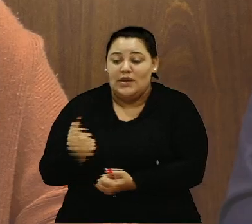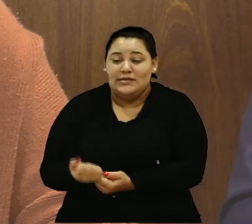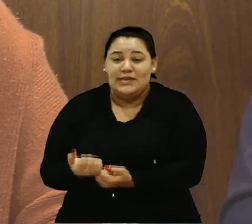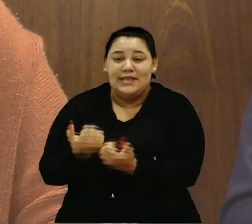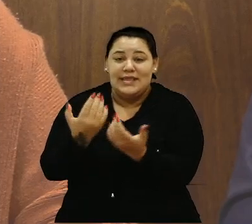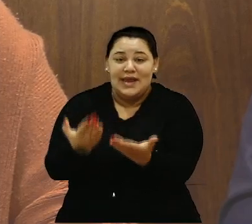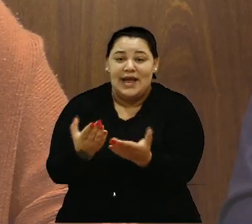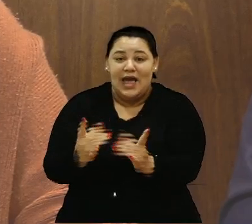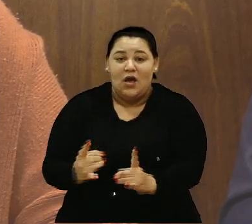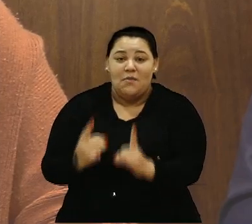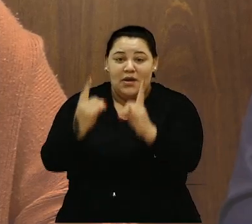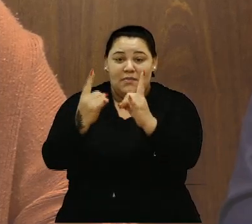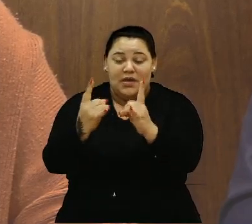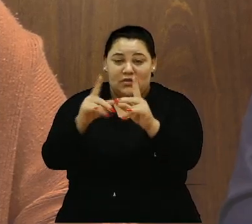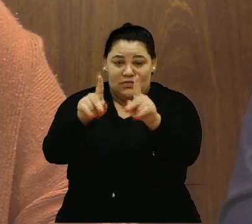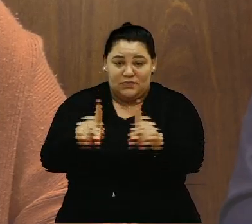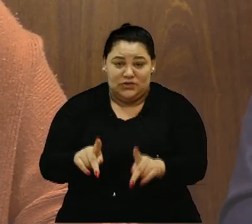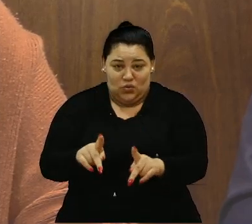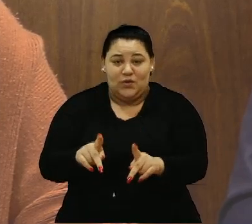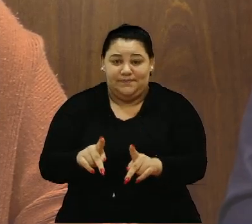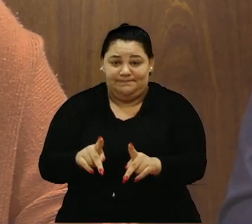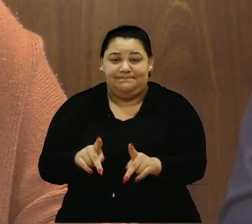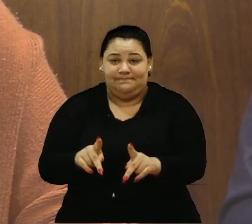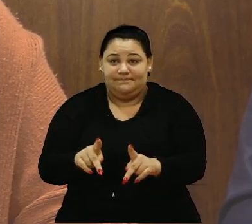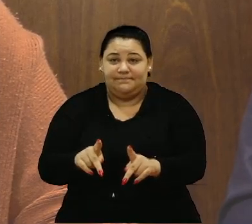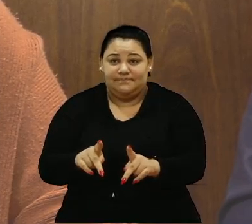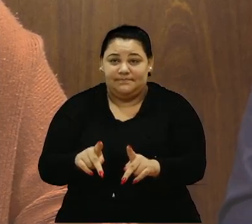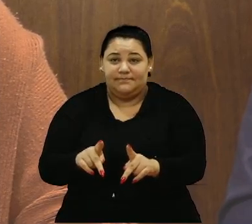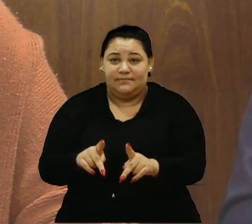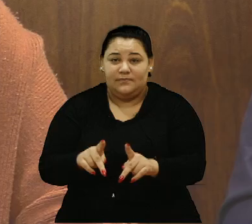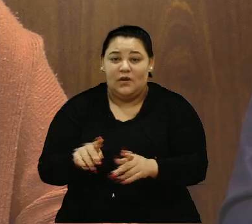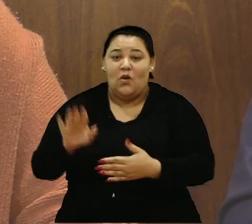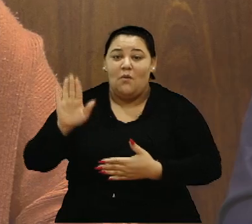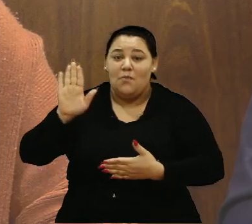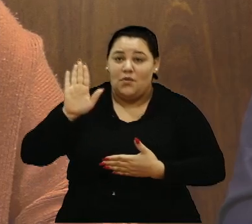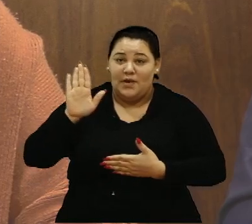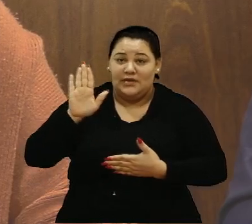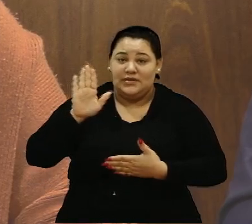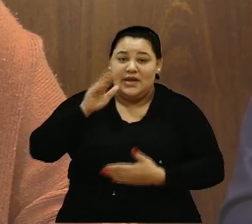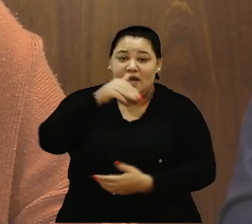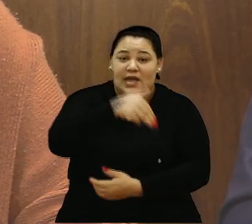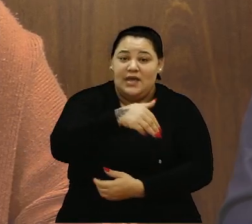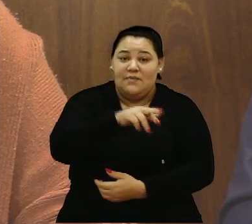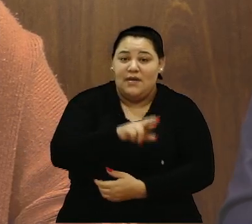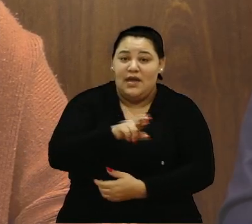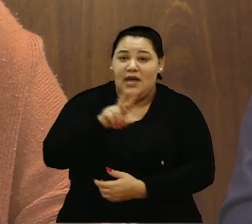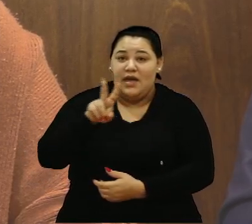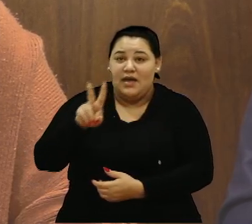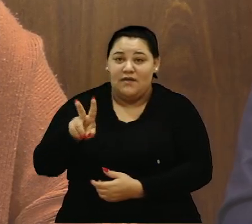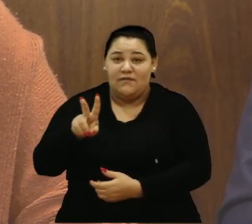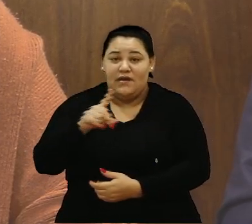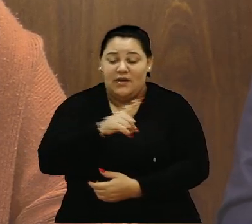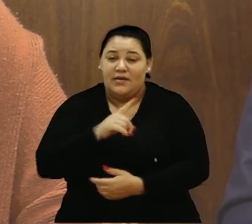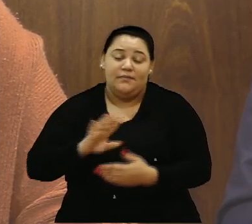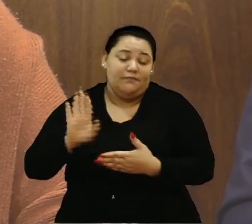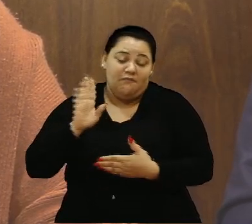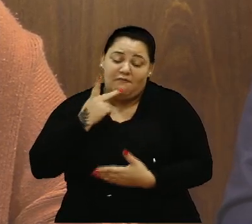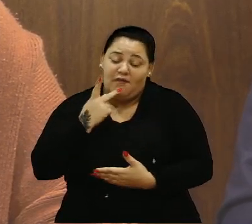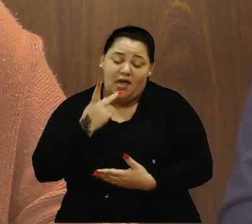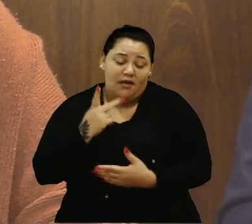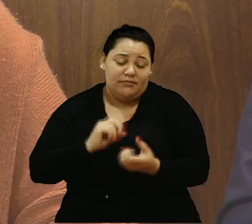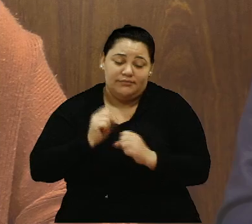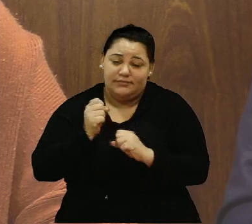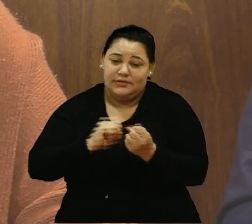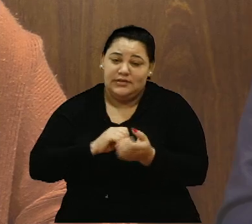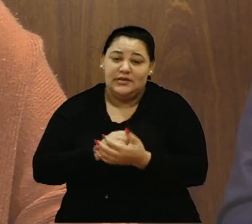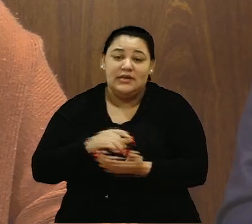os apartamentos para as pessoas, tá? Com essa promessa da MRV, vamos falar a empresa que é isso. Sim. E eles tiveram o